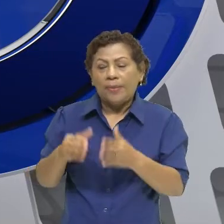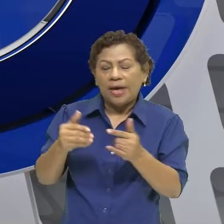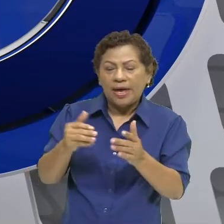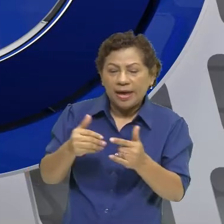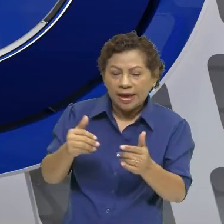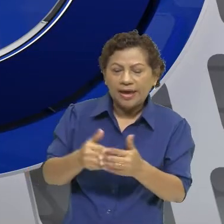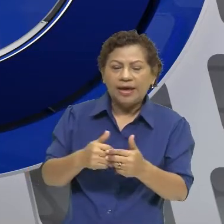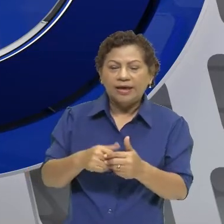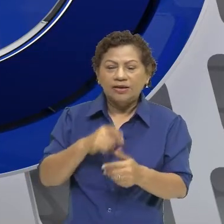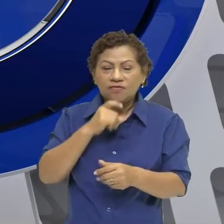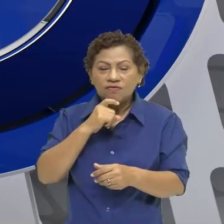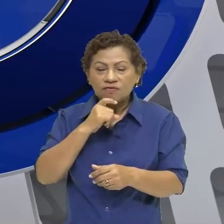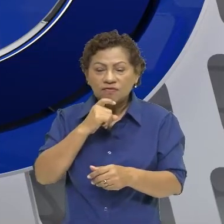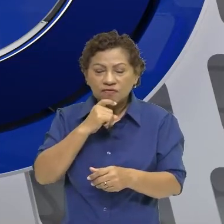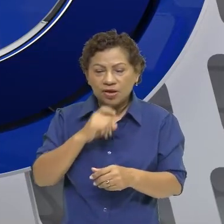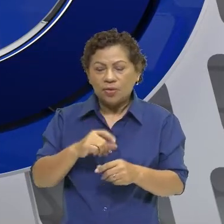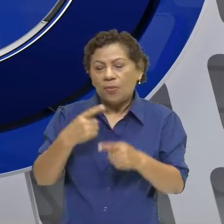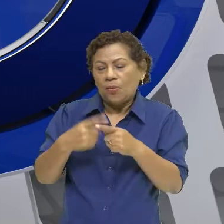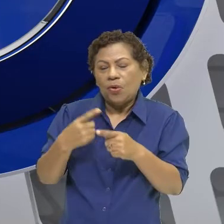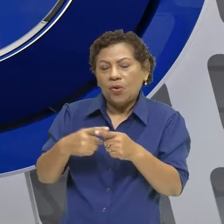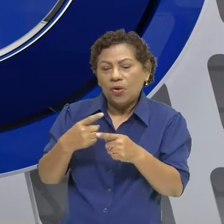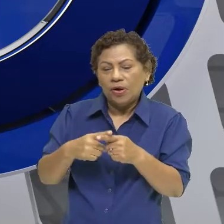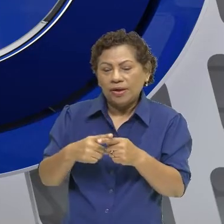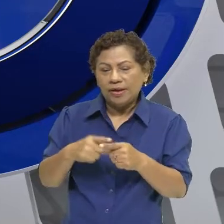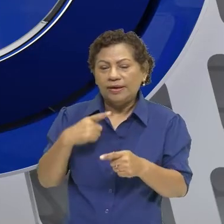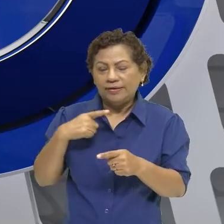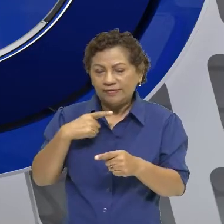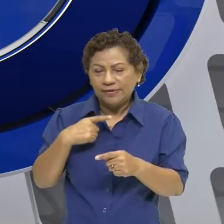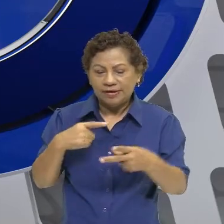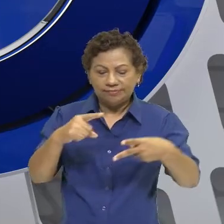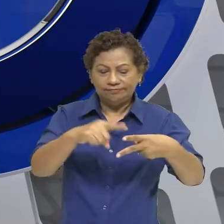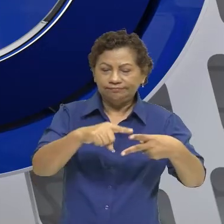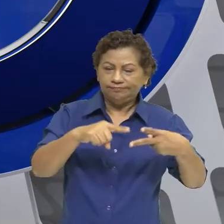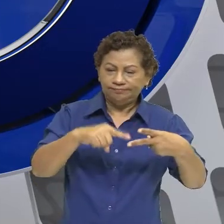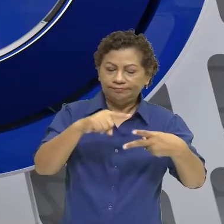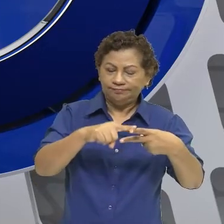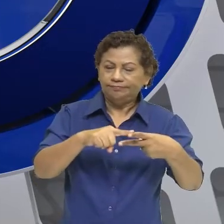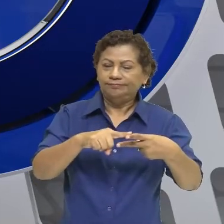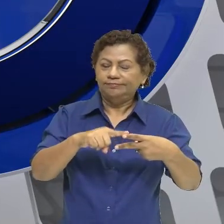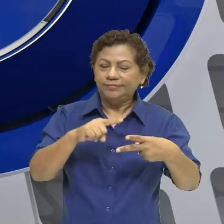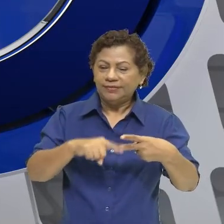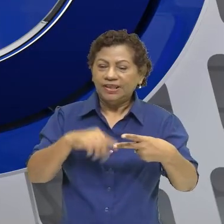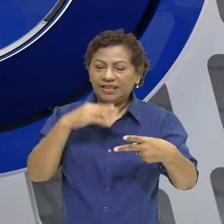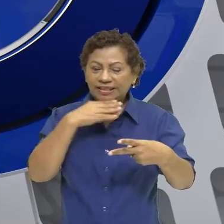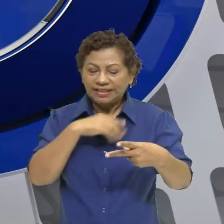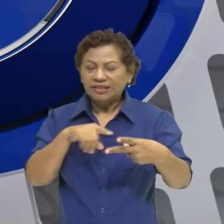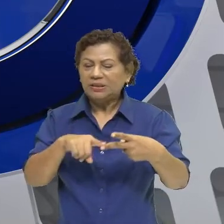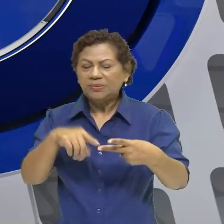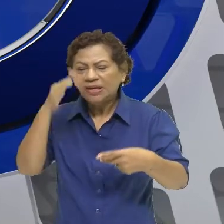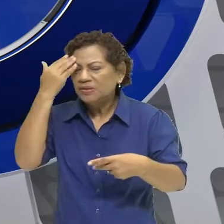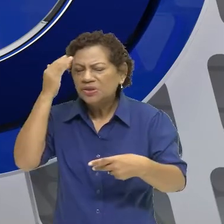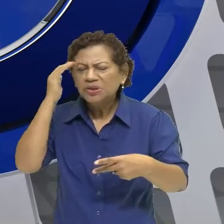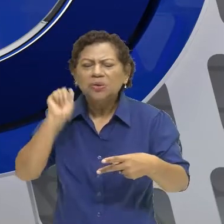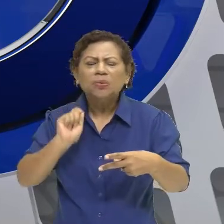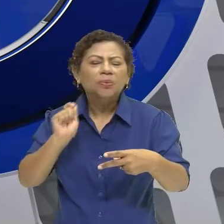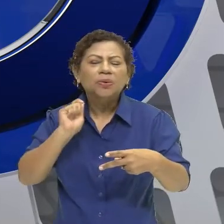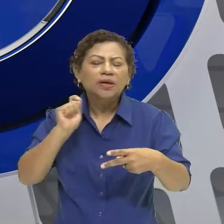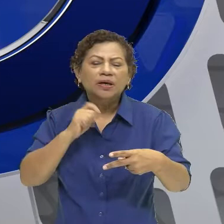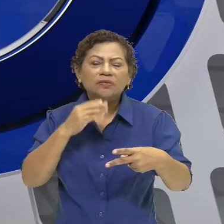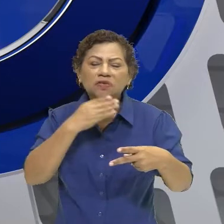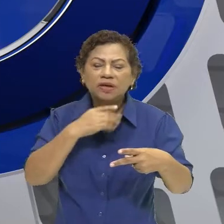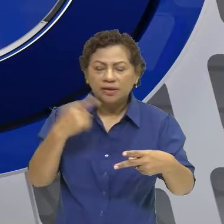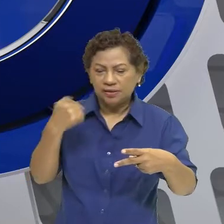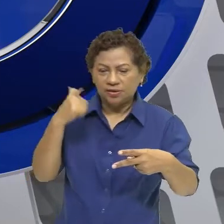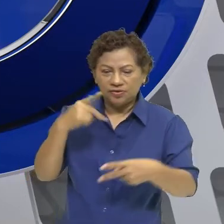que eu vim entender que o frio ou quente que eles estavam falando era que se eu queria com ou sem pimenta. Justamente porque eles trazem de uma forma